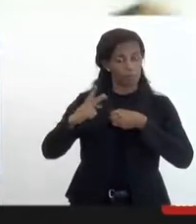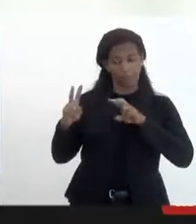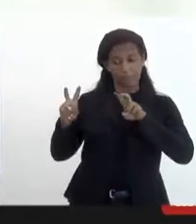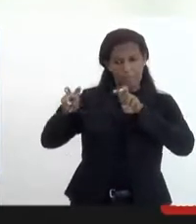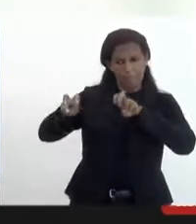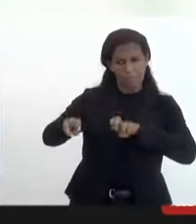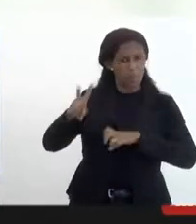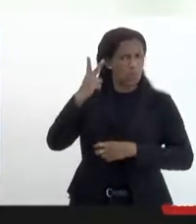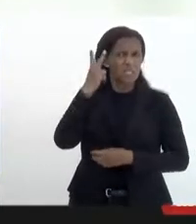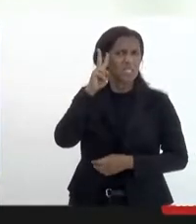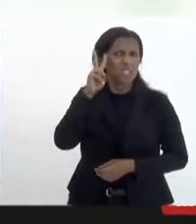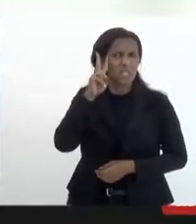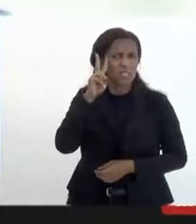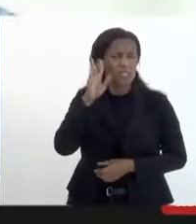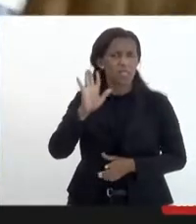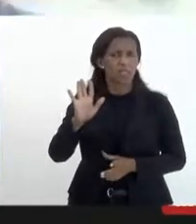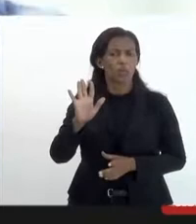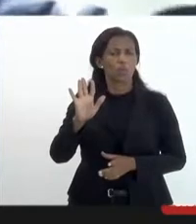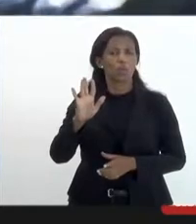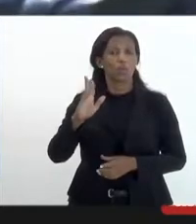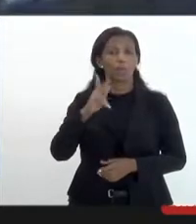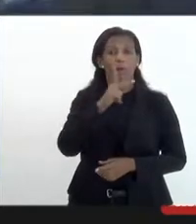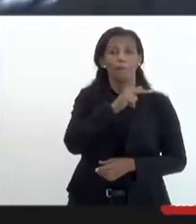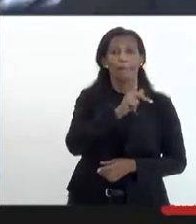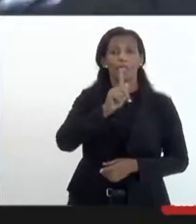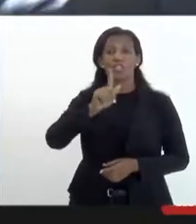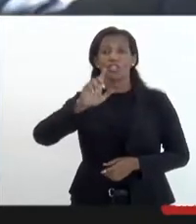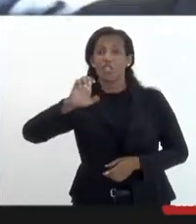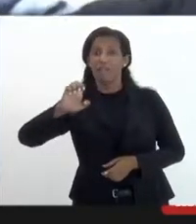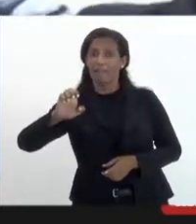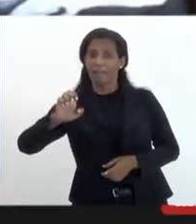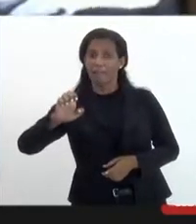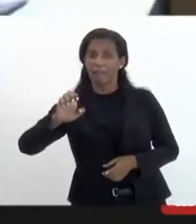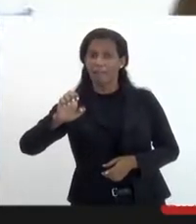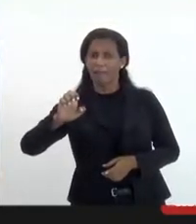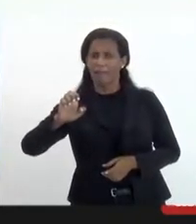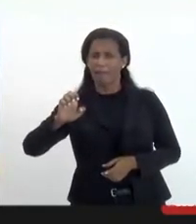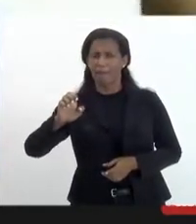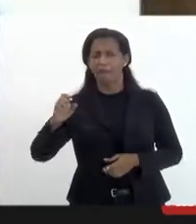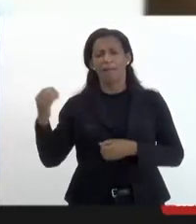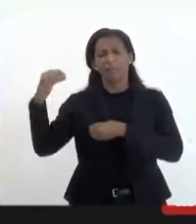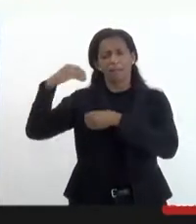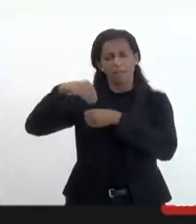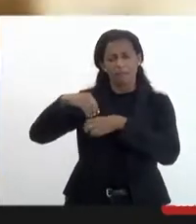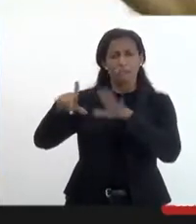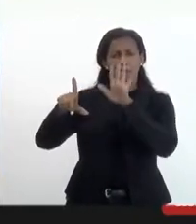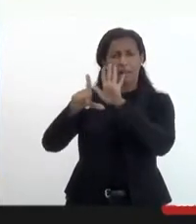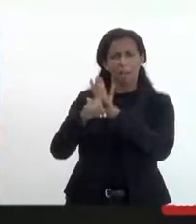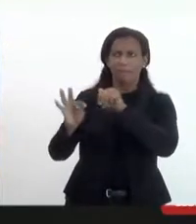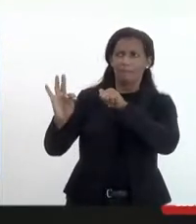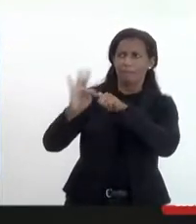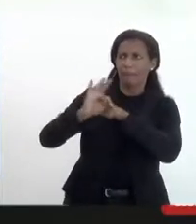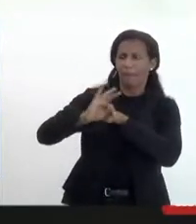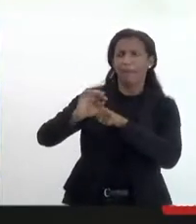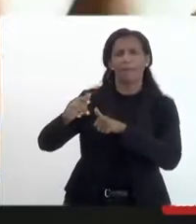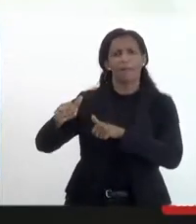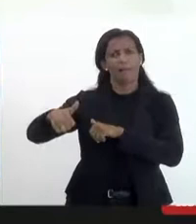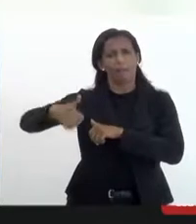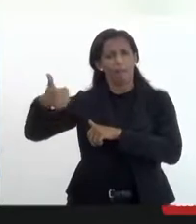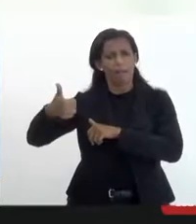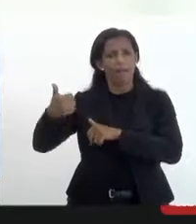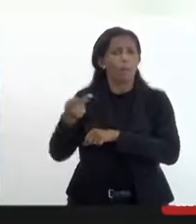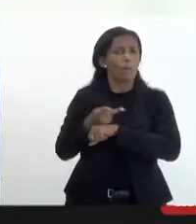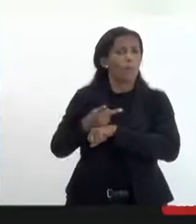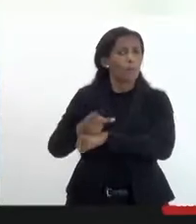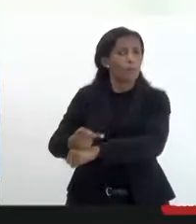na segunda-feira, de sentar com a Procuradoria, em base jurídica, base técnica, base legal, buscar um